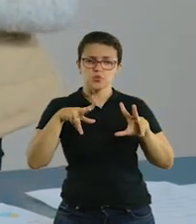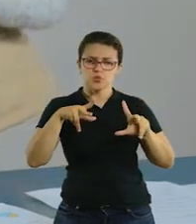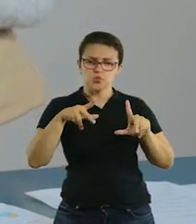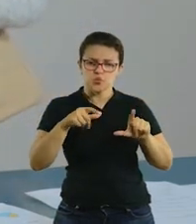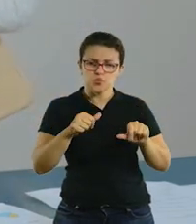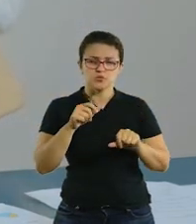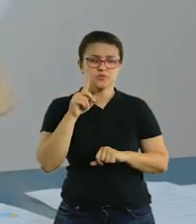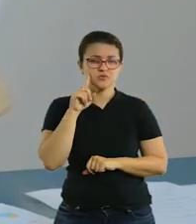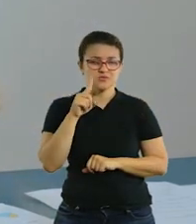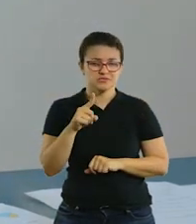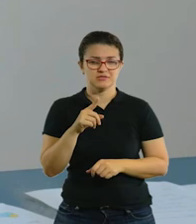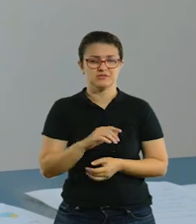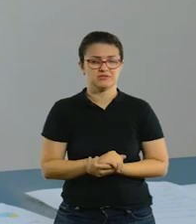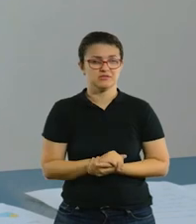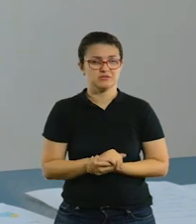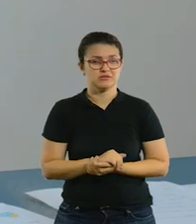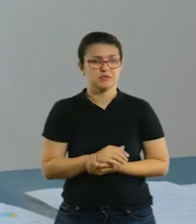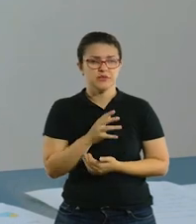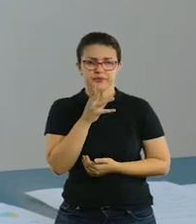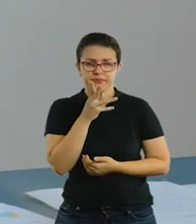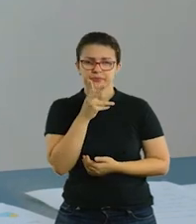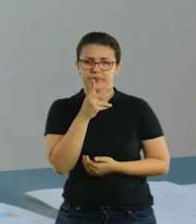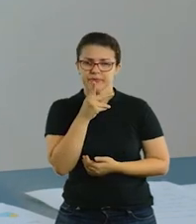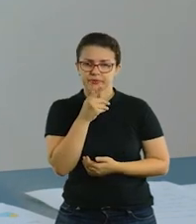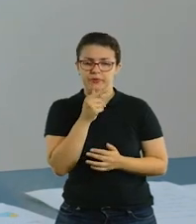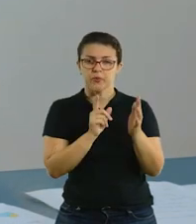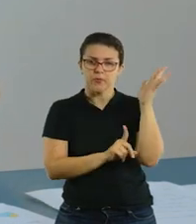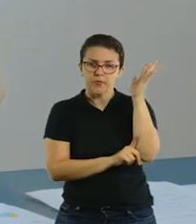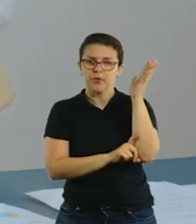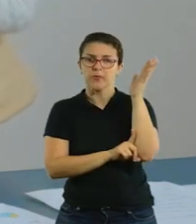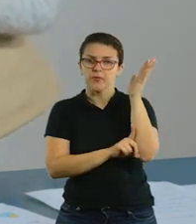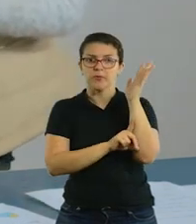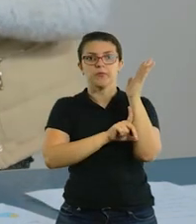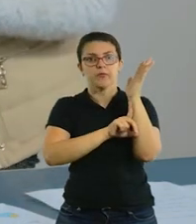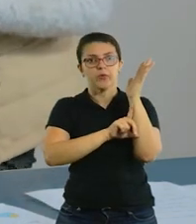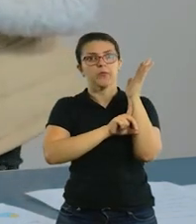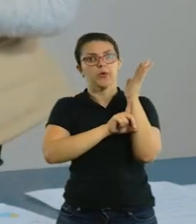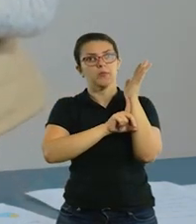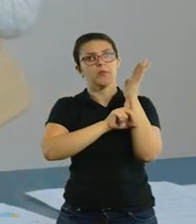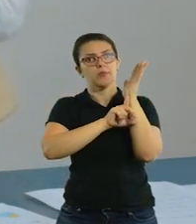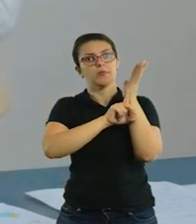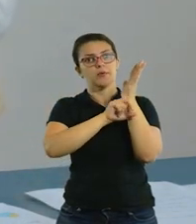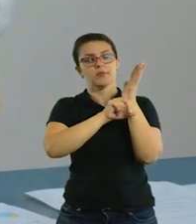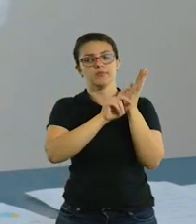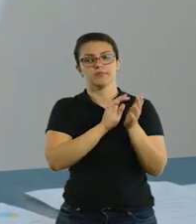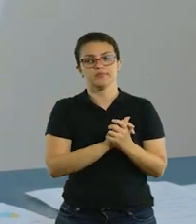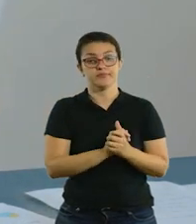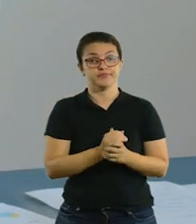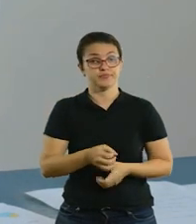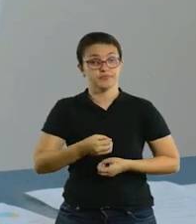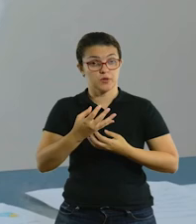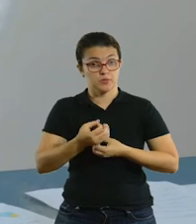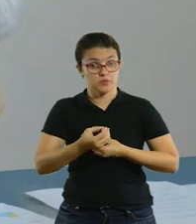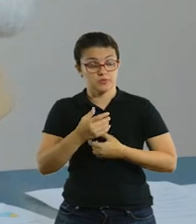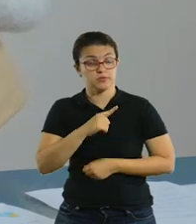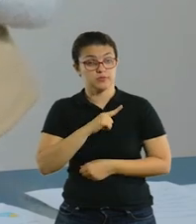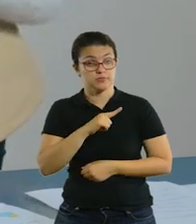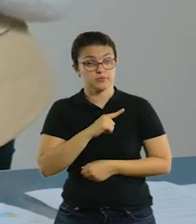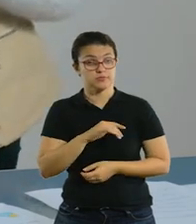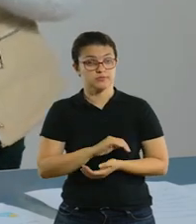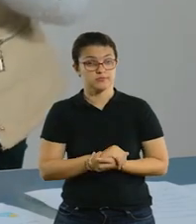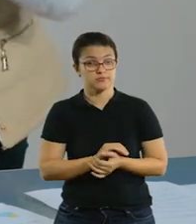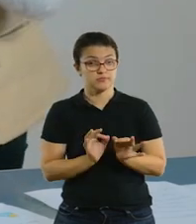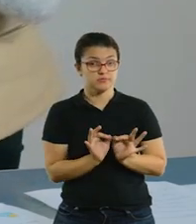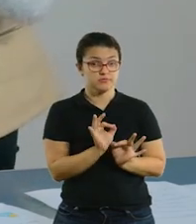dias que a lagarta, né, demorou para subir a palmeira. Então a informação do problema que eu tenho é, ela subia